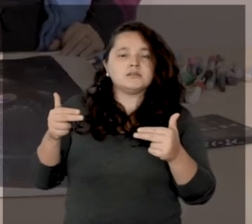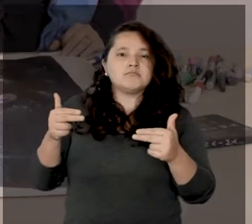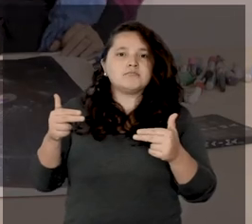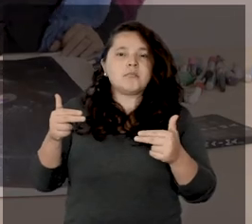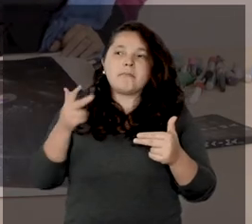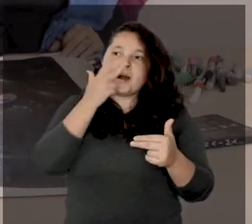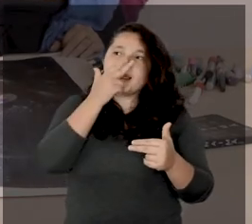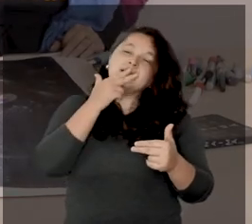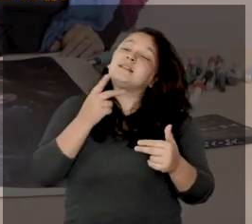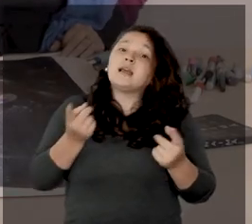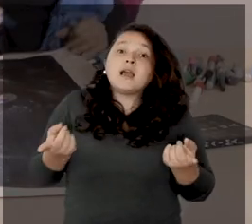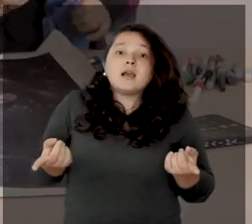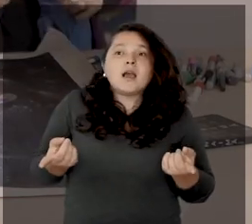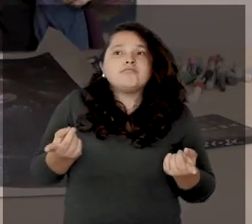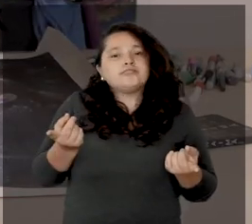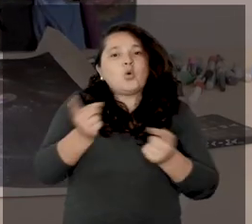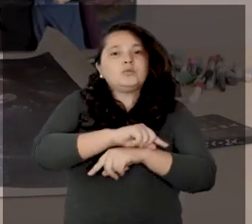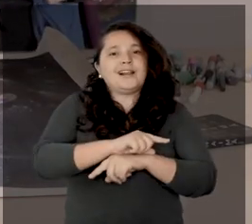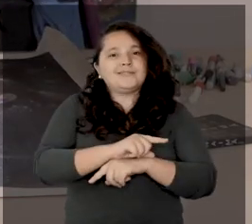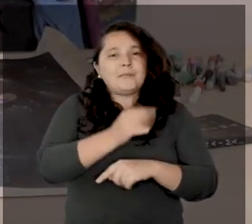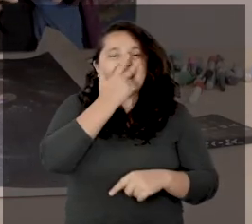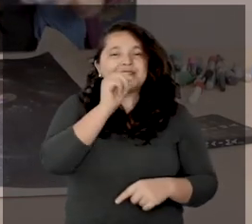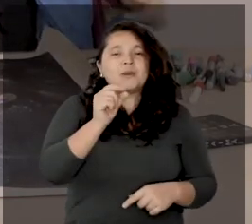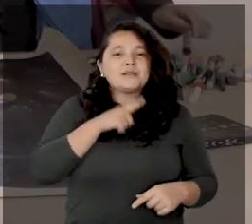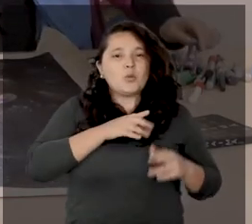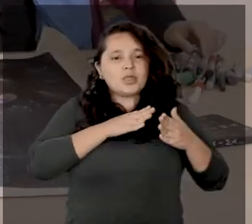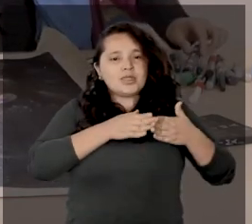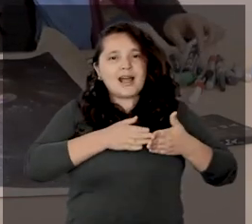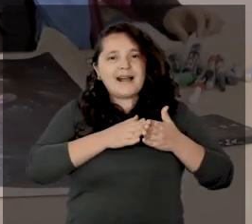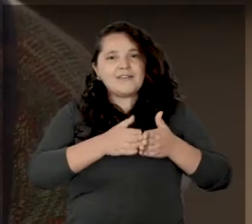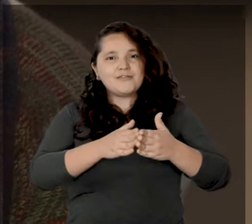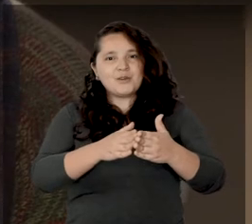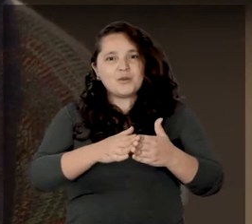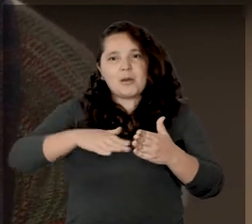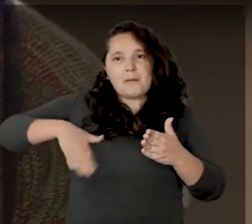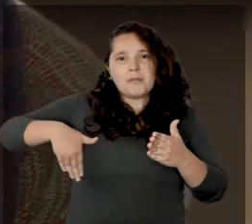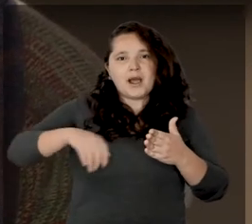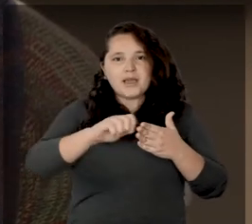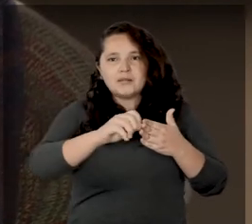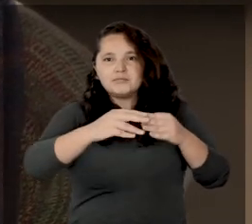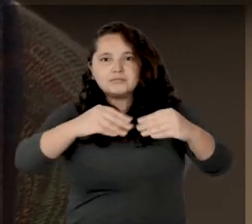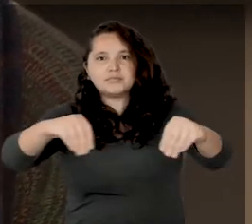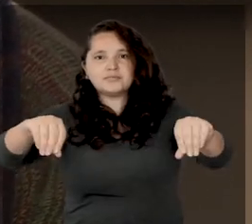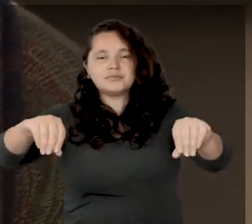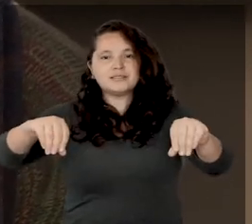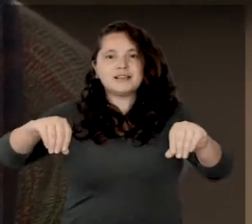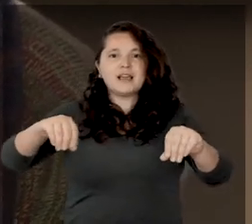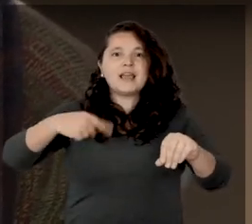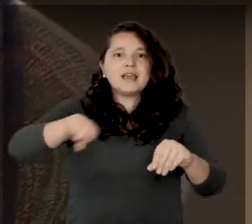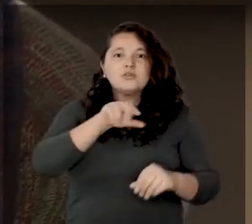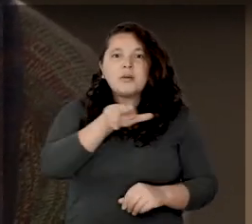tivesse acabado de chegar na praia e os parentes ainda estão fugindo, né? É importante lembrar que o povo